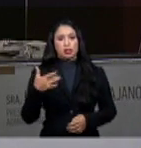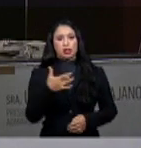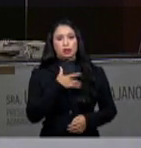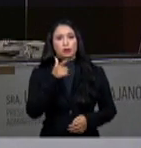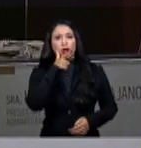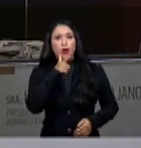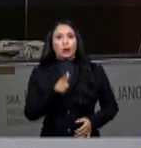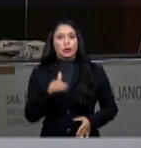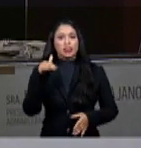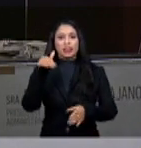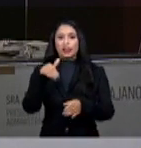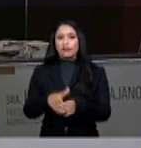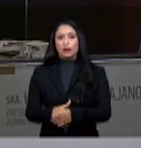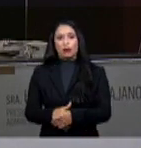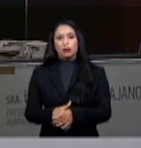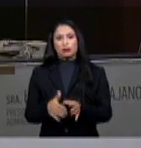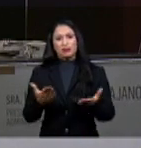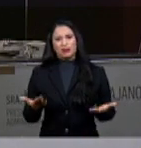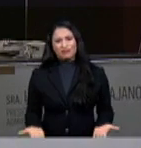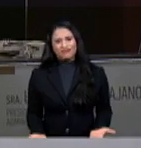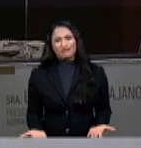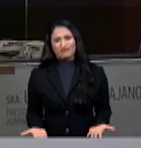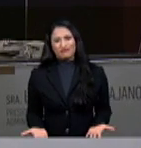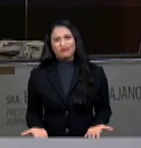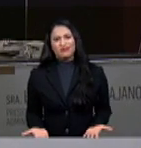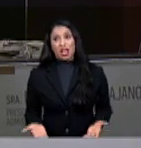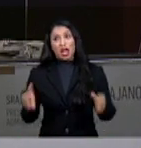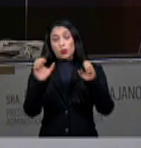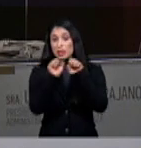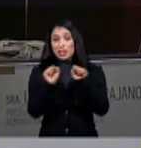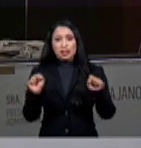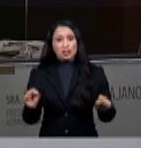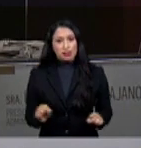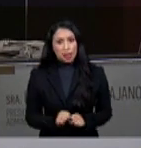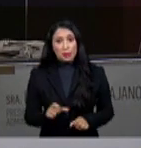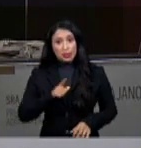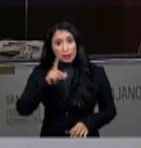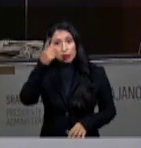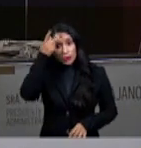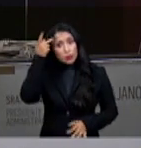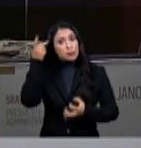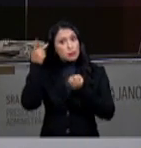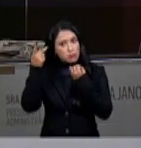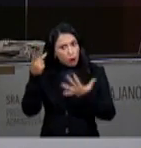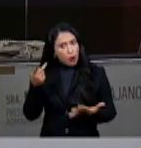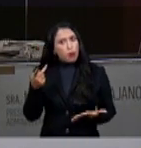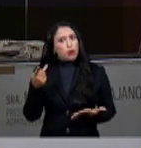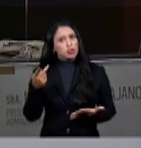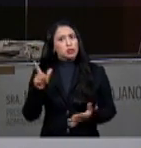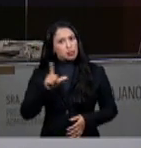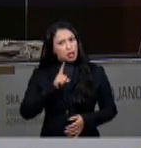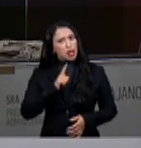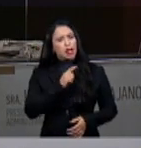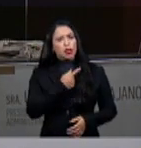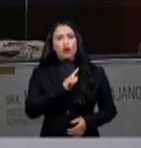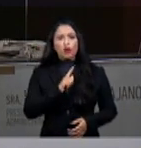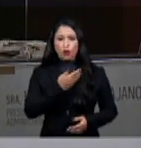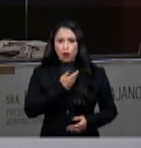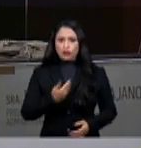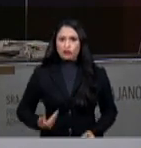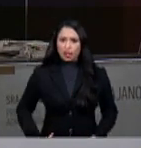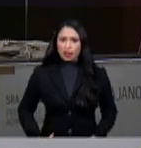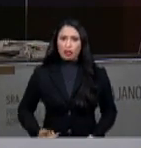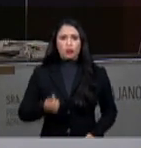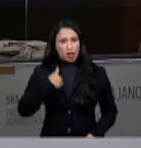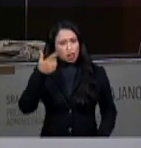ter Voto para poder passar isso então assim não é aqui é o sistema tem gente boa demais tem gente muito bom no governo gente eu